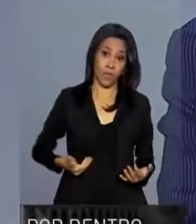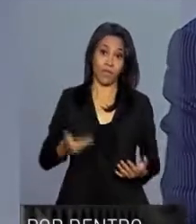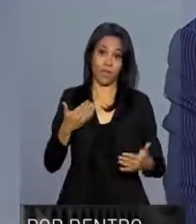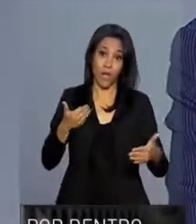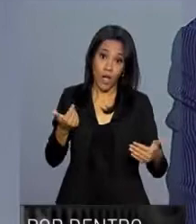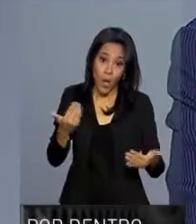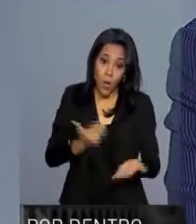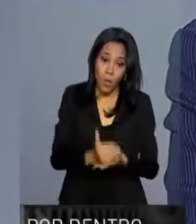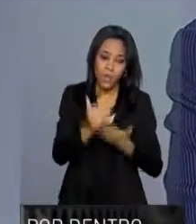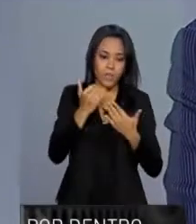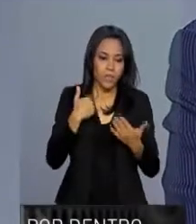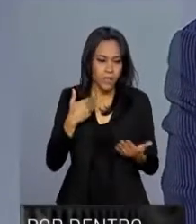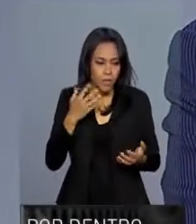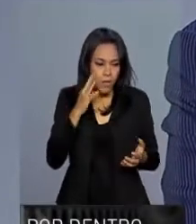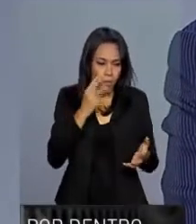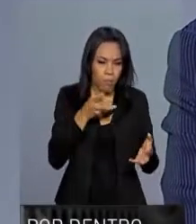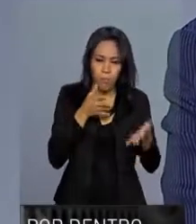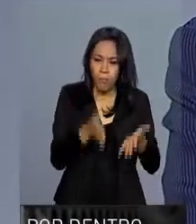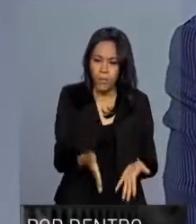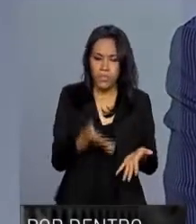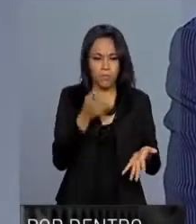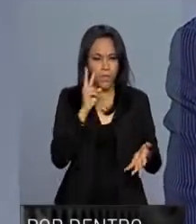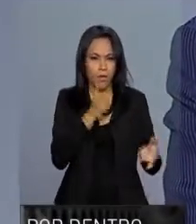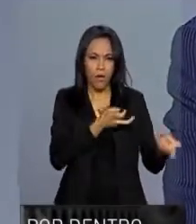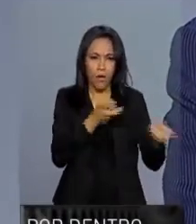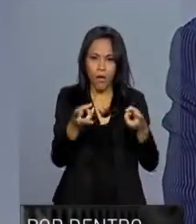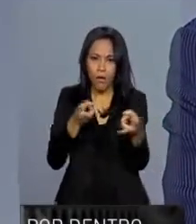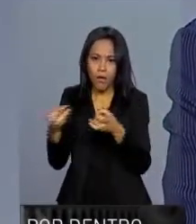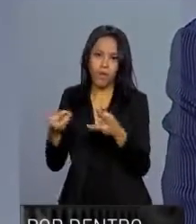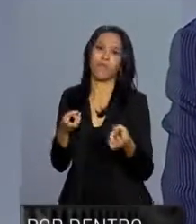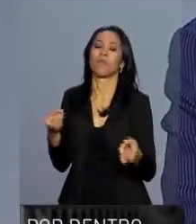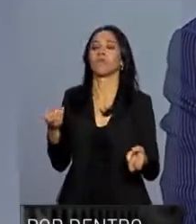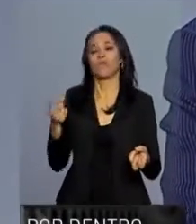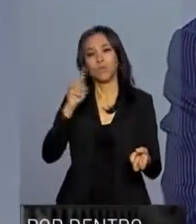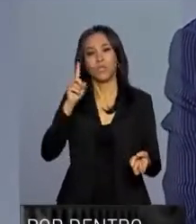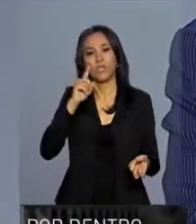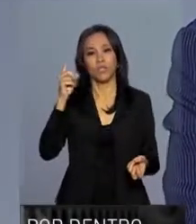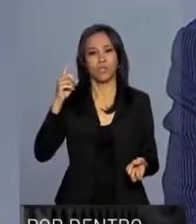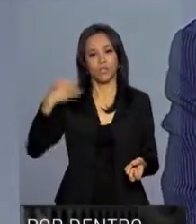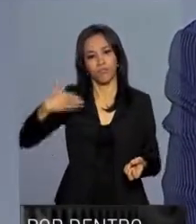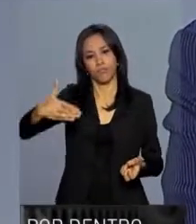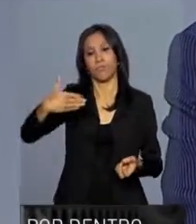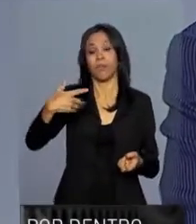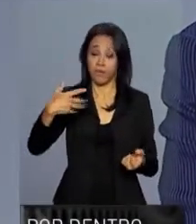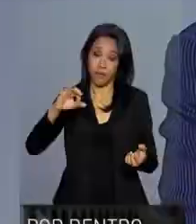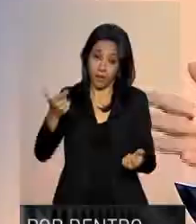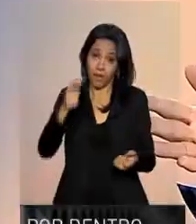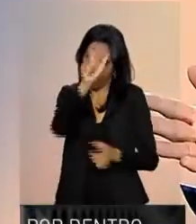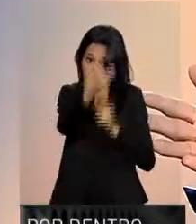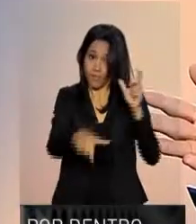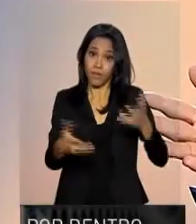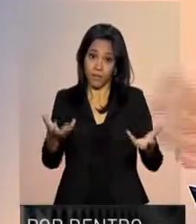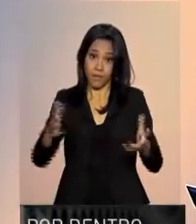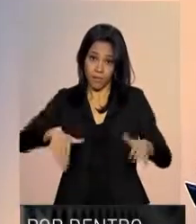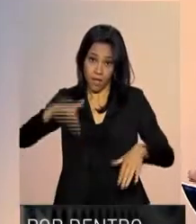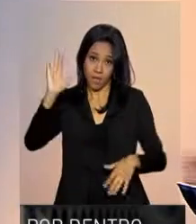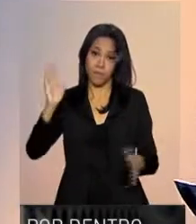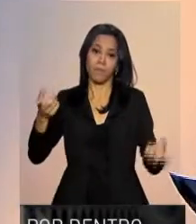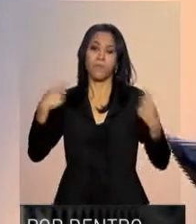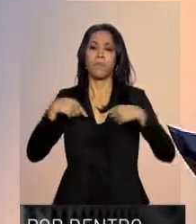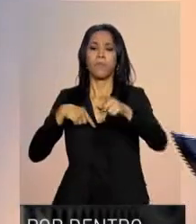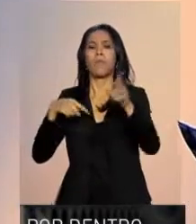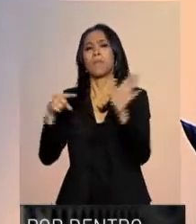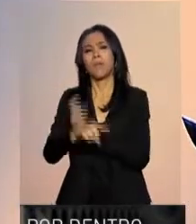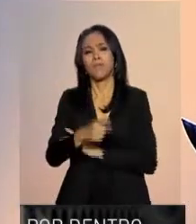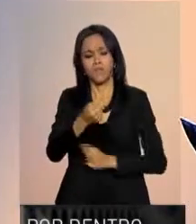está participando mais o seu dia a dia mas é claro que ele ainda deseja muito mais vamos falar em crise financeira essa crise